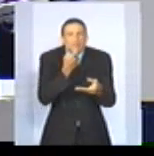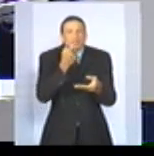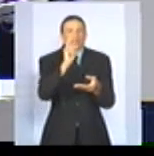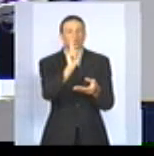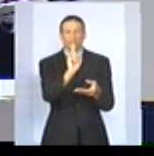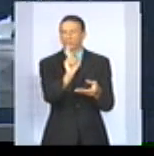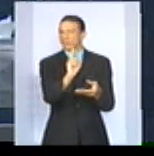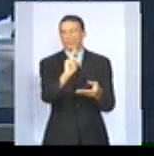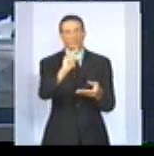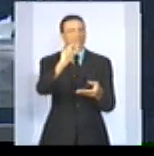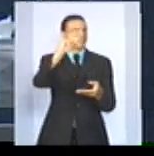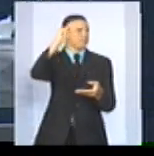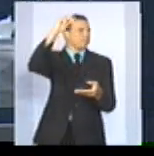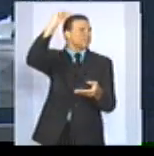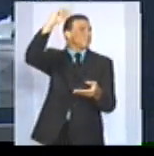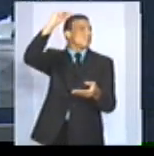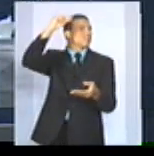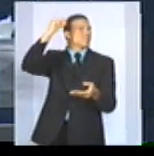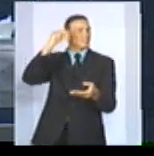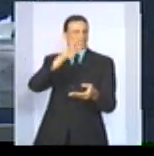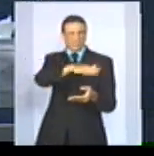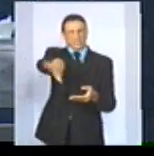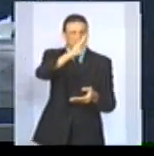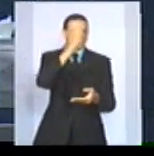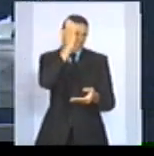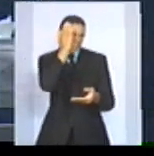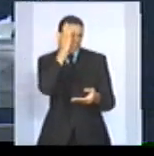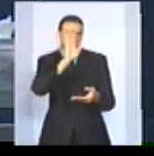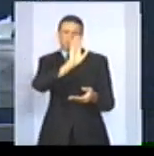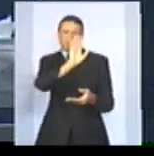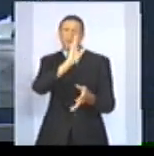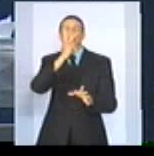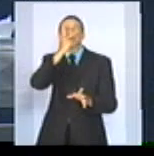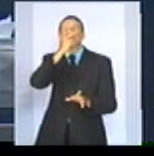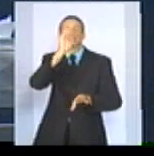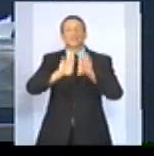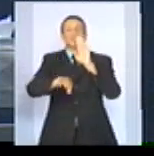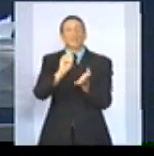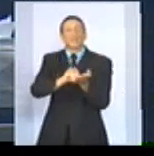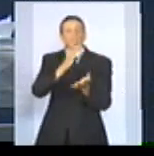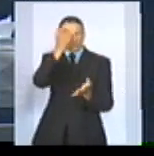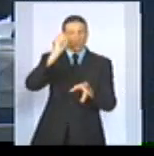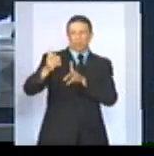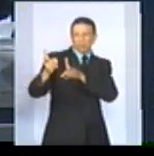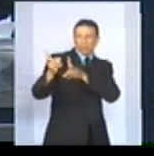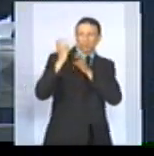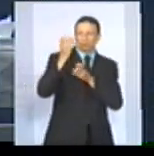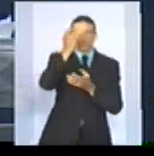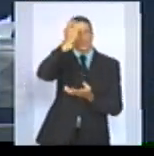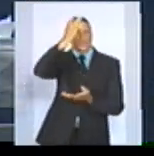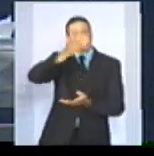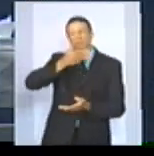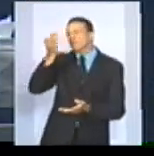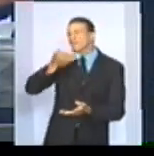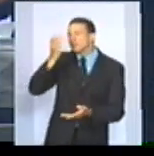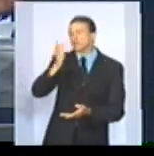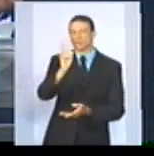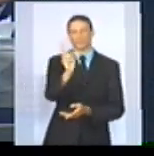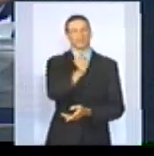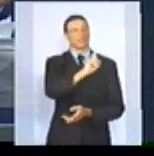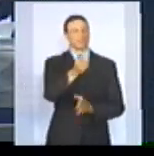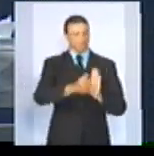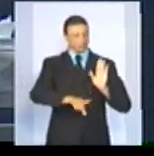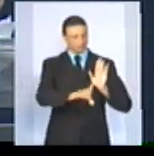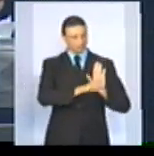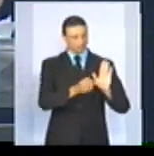ali Às vezes o homem é bom repetir o óbvio que às vezes a gente não percebe o Óbvio como vocês não colega meu ódio não é óbvio essa